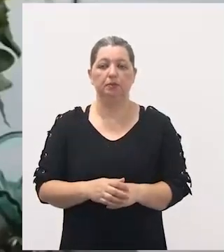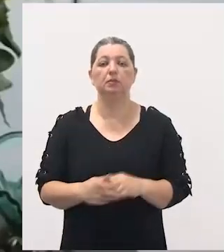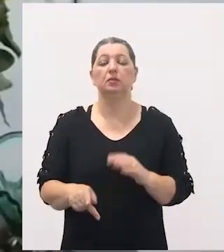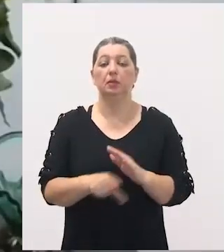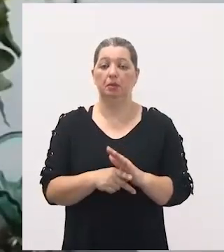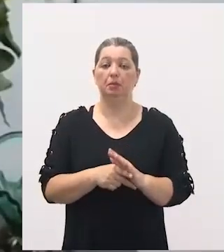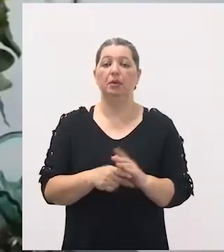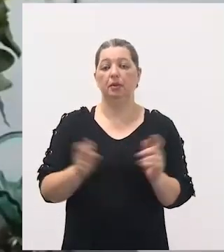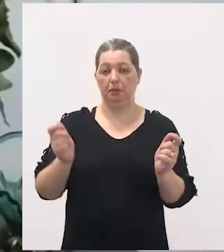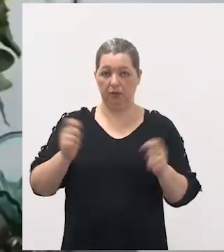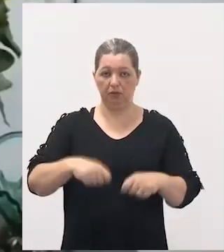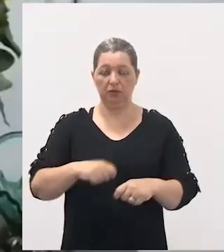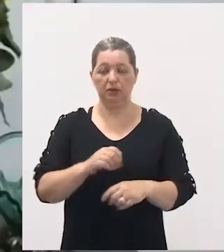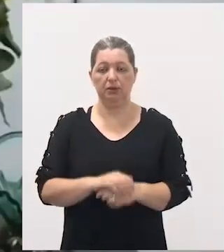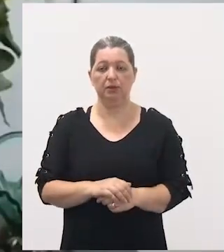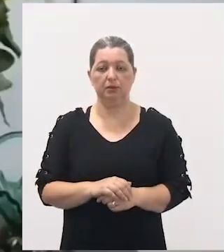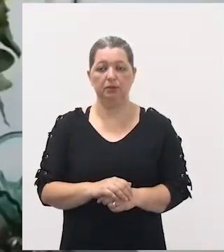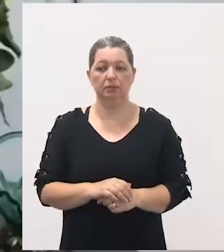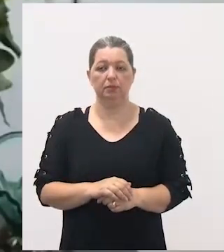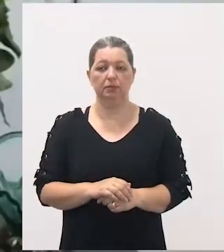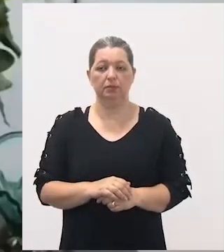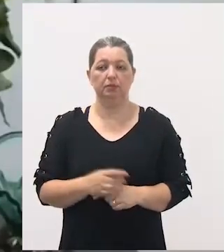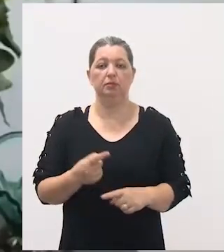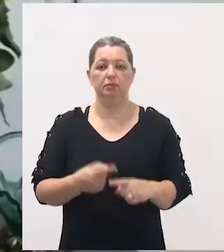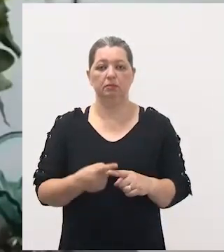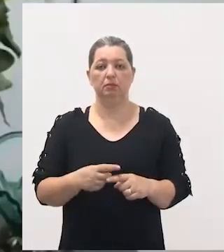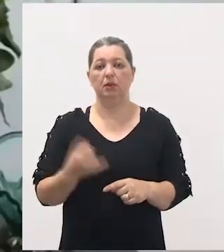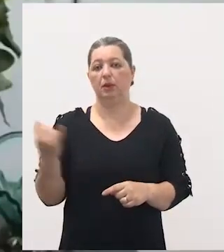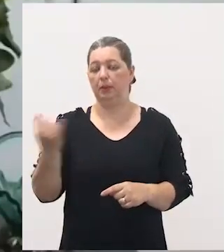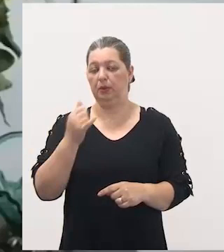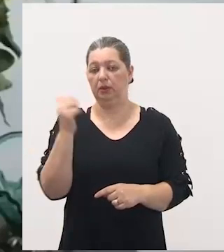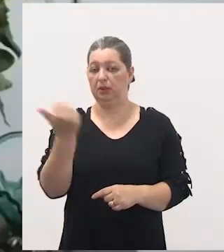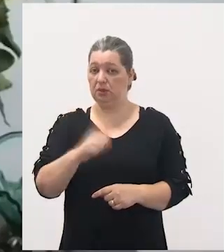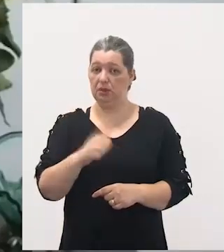proficiência. A importância dessa